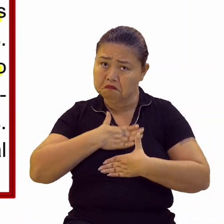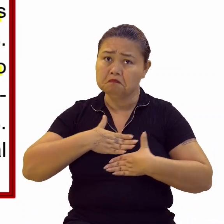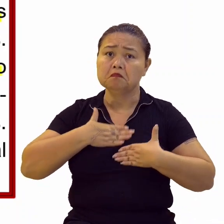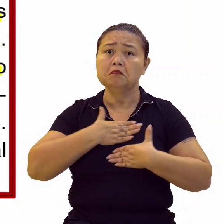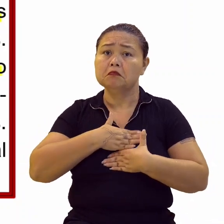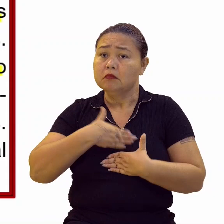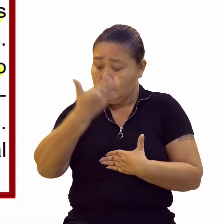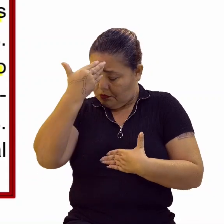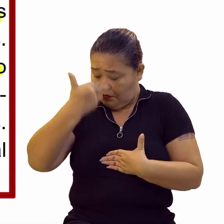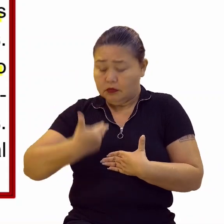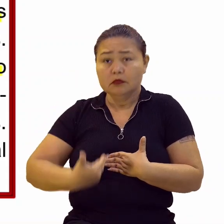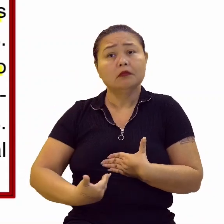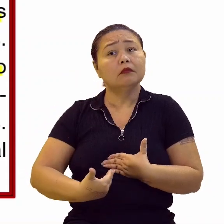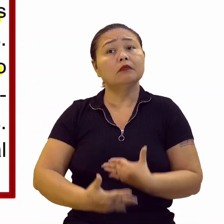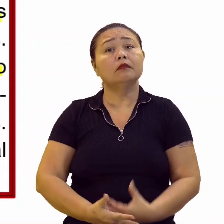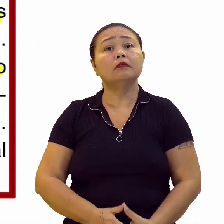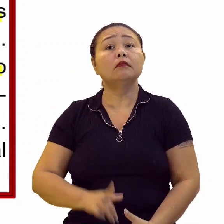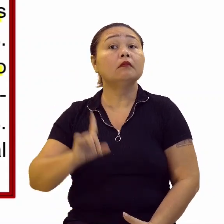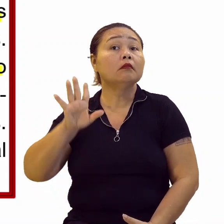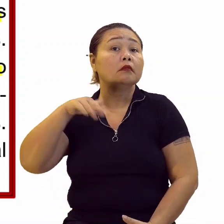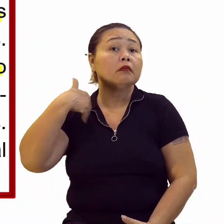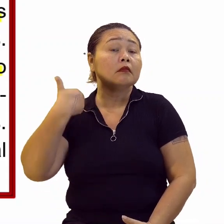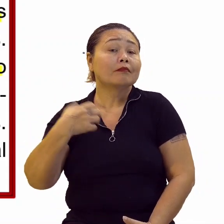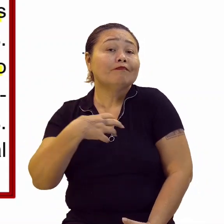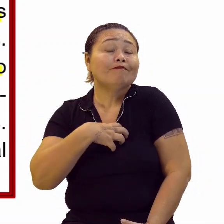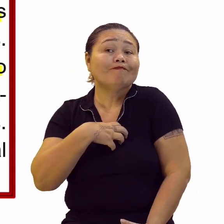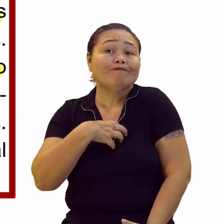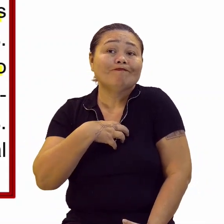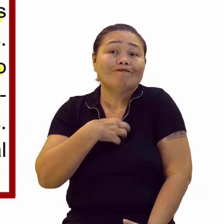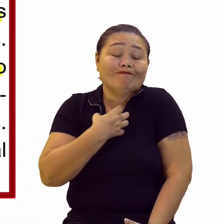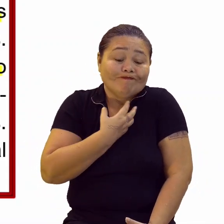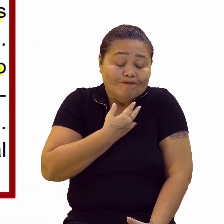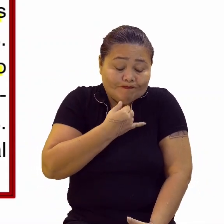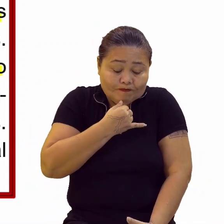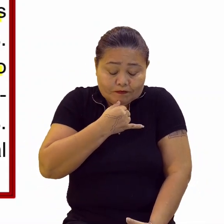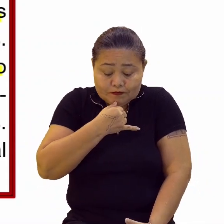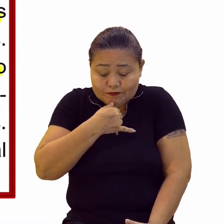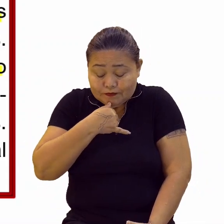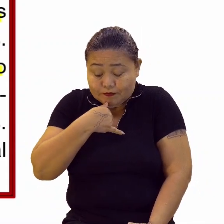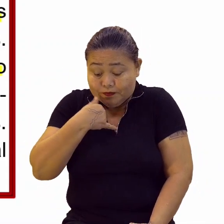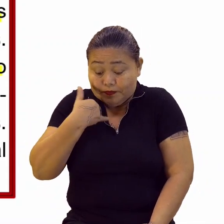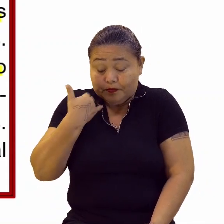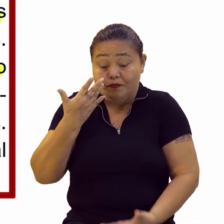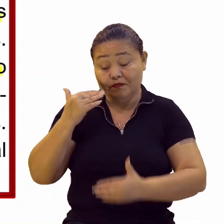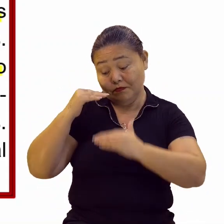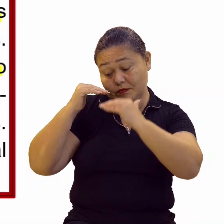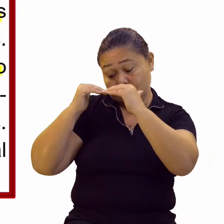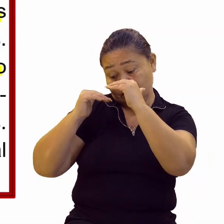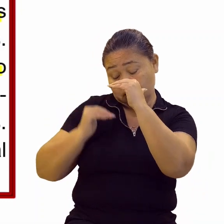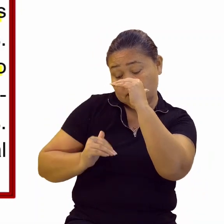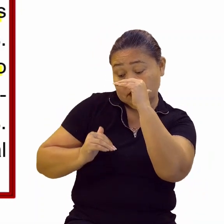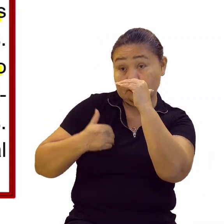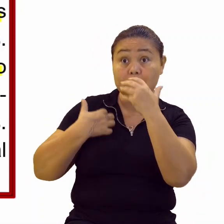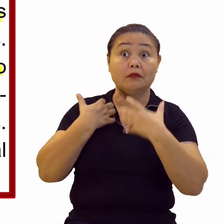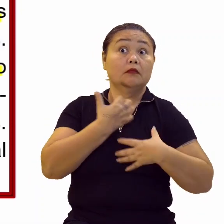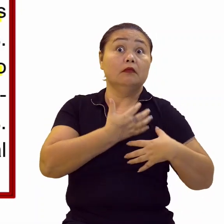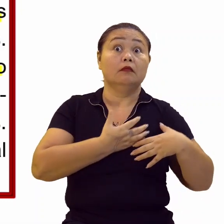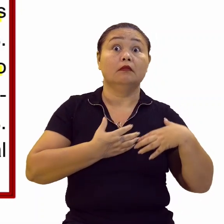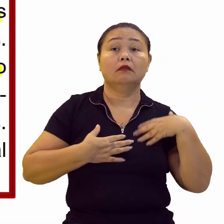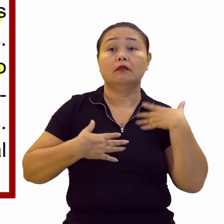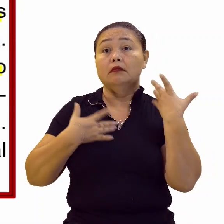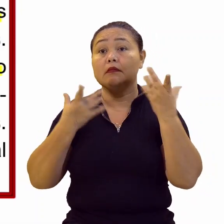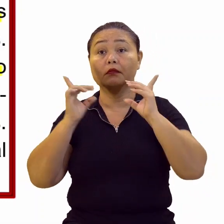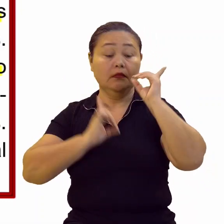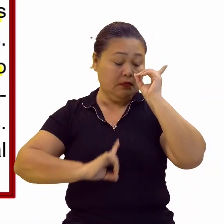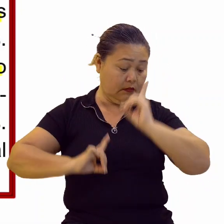com a sua aparência. E com isso sentem-se frustrados, inferiores, ansiosos e